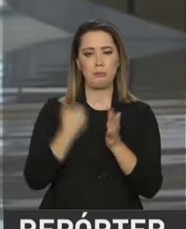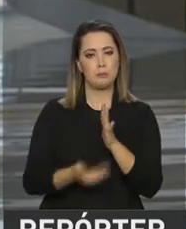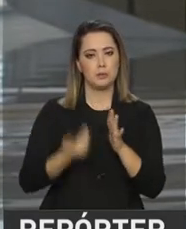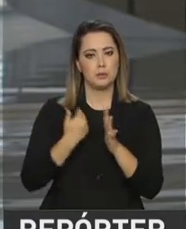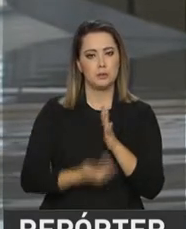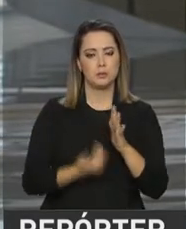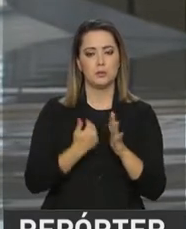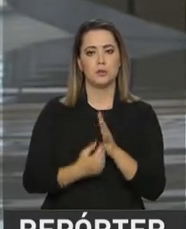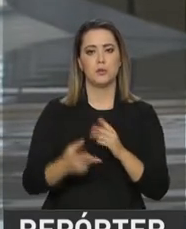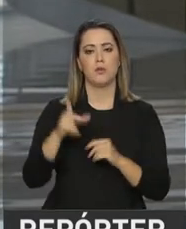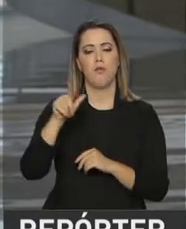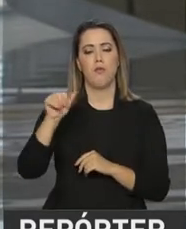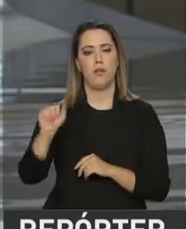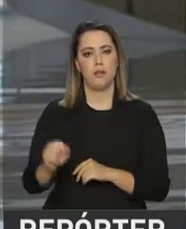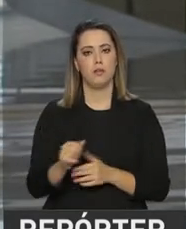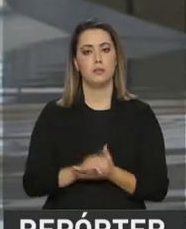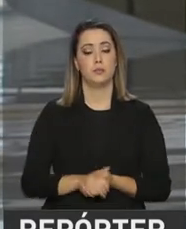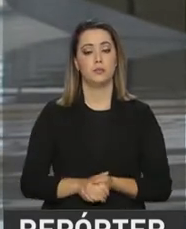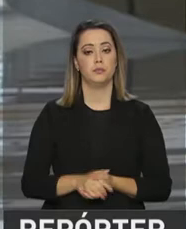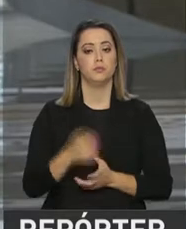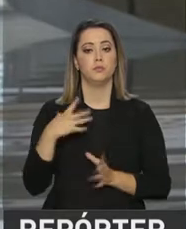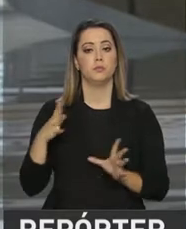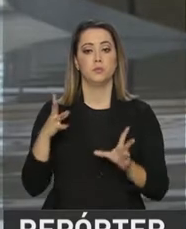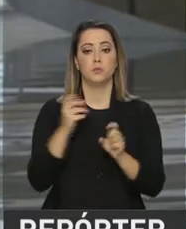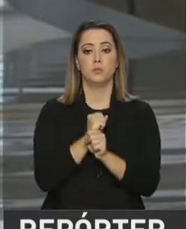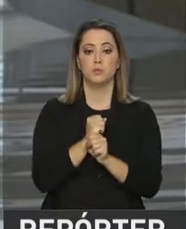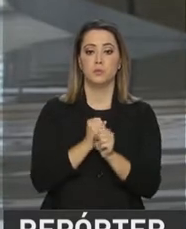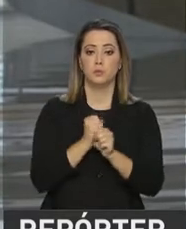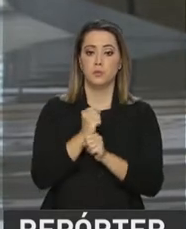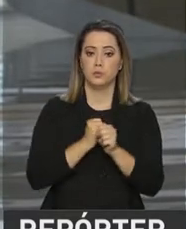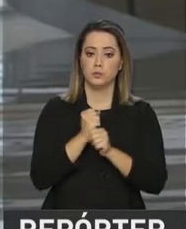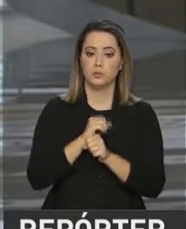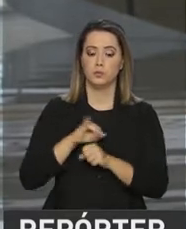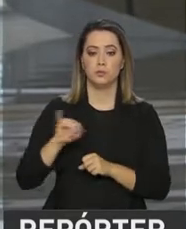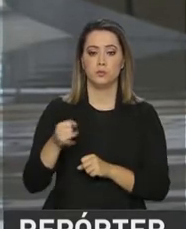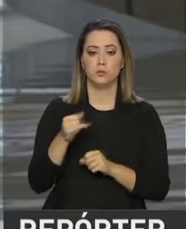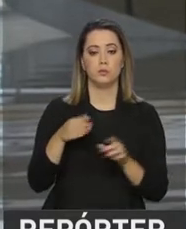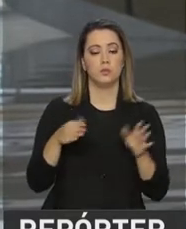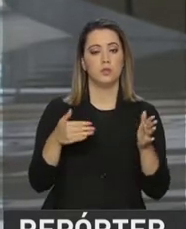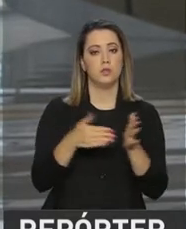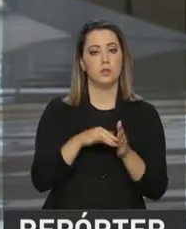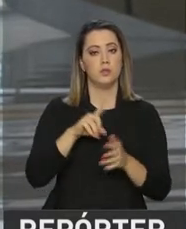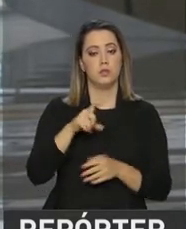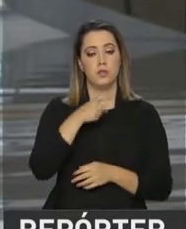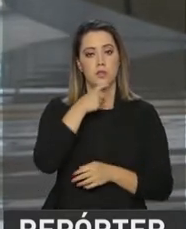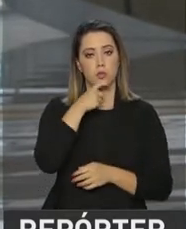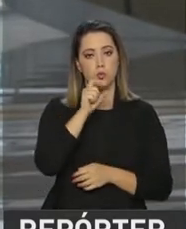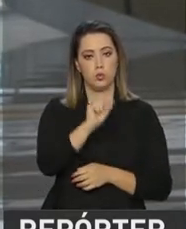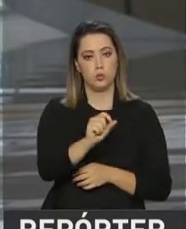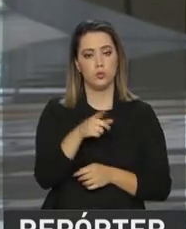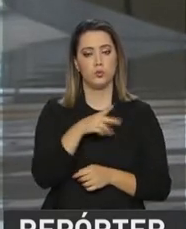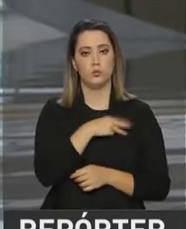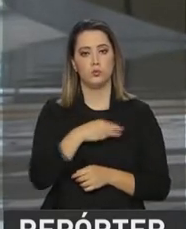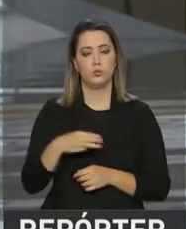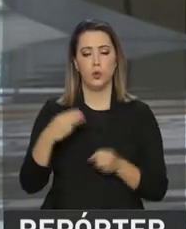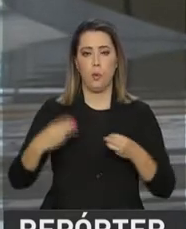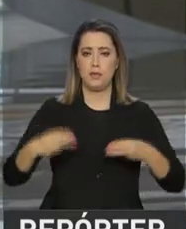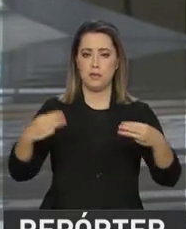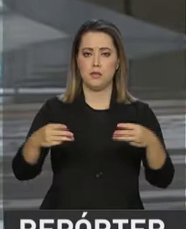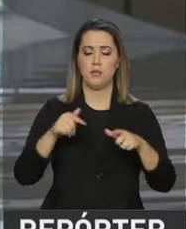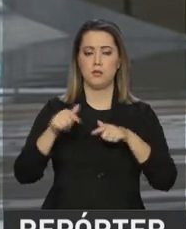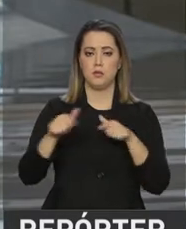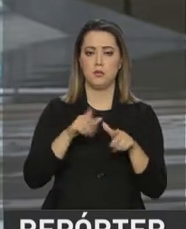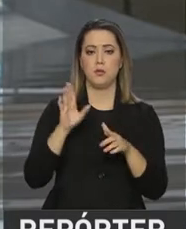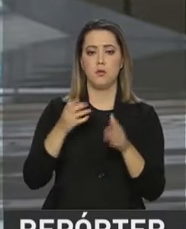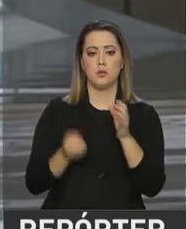negativos no país no acumulado do ano de janeiro a julho segundo o ministério do trabalho já foram